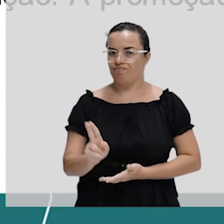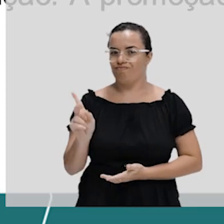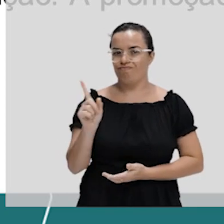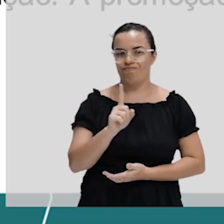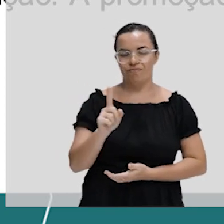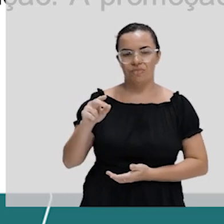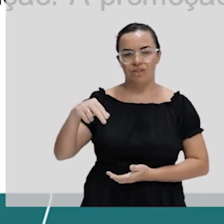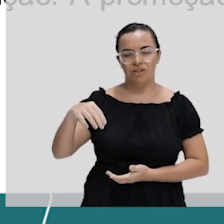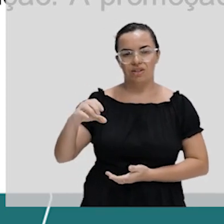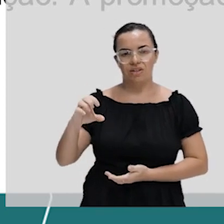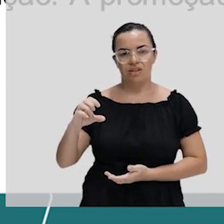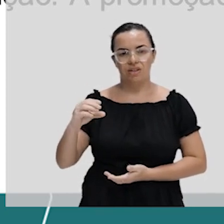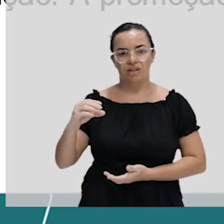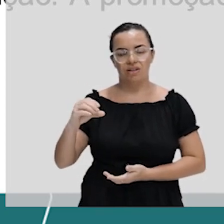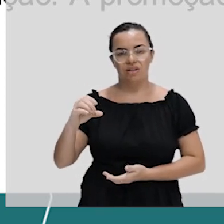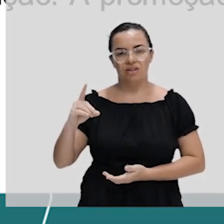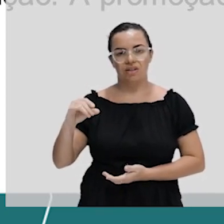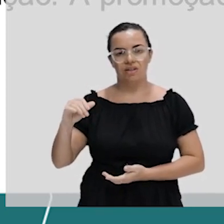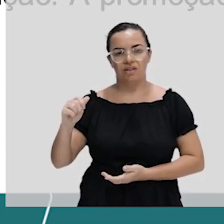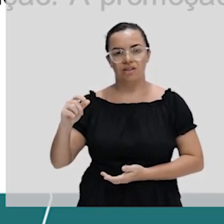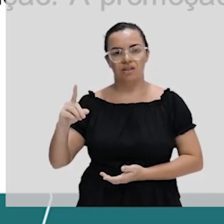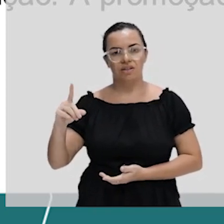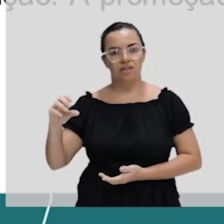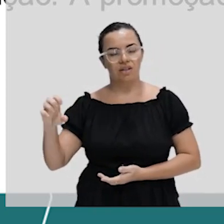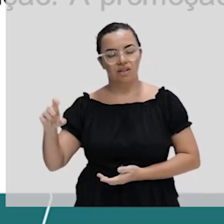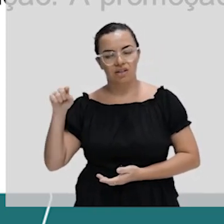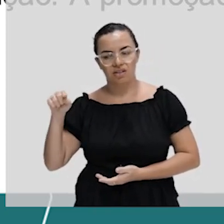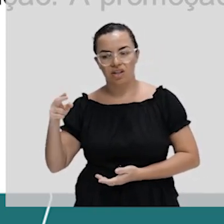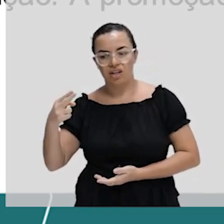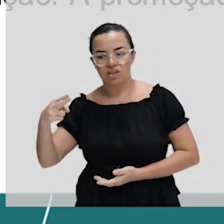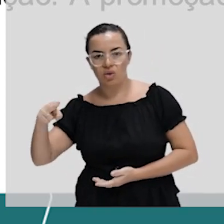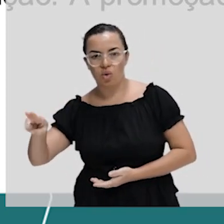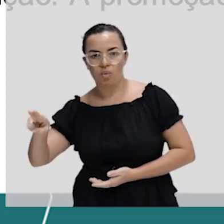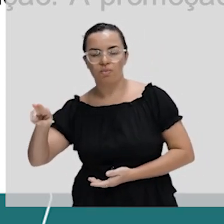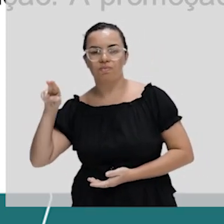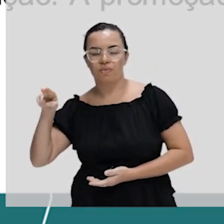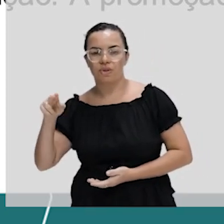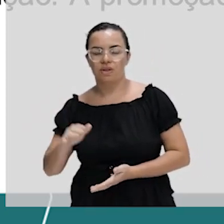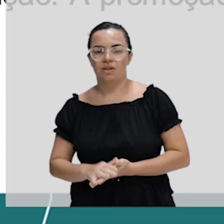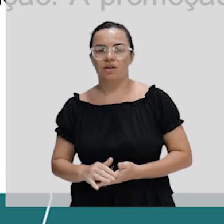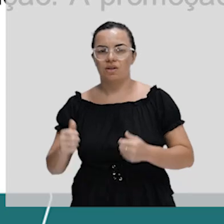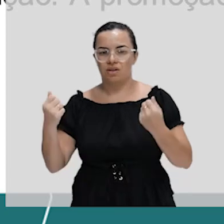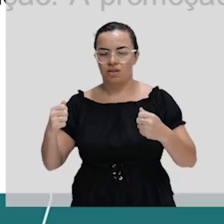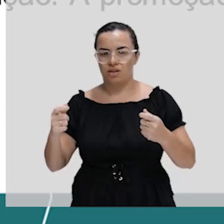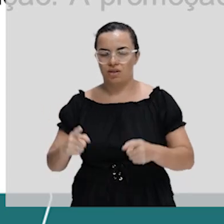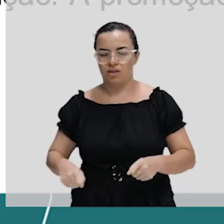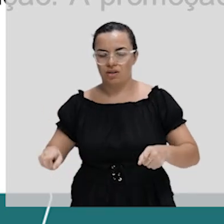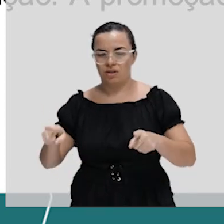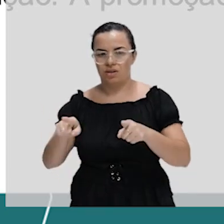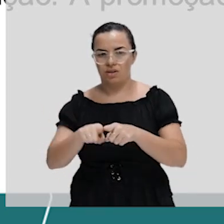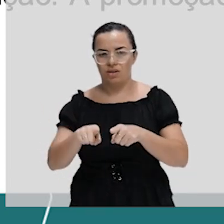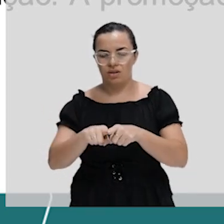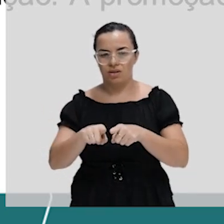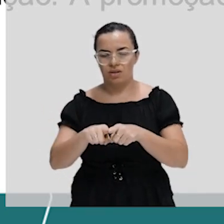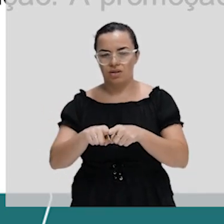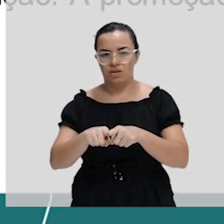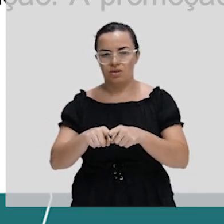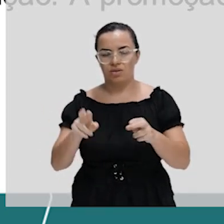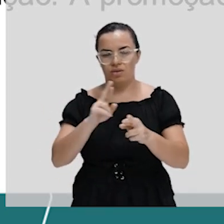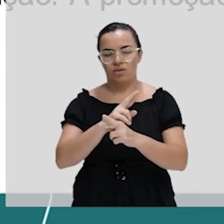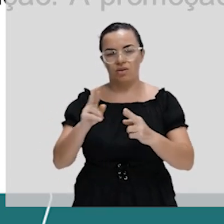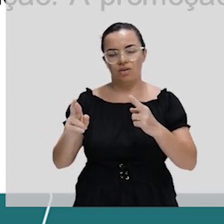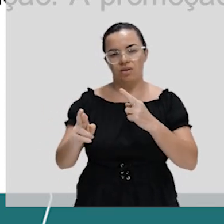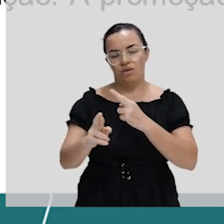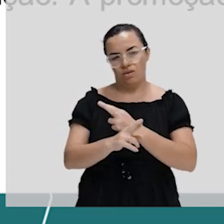é verbo, é nome, e esse nome precisa também de uma